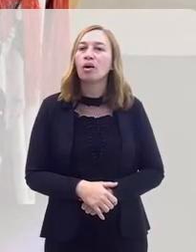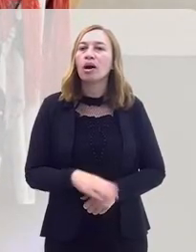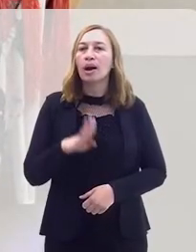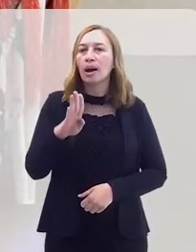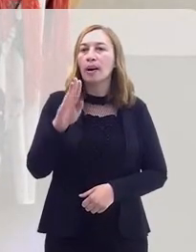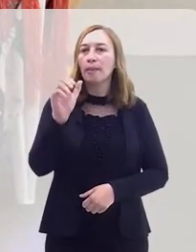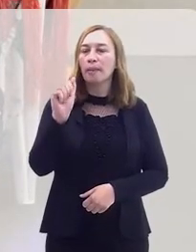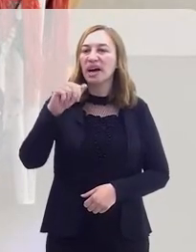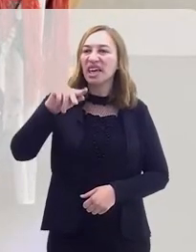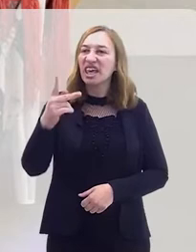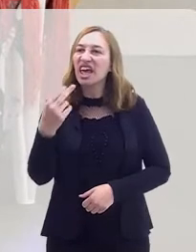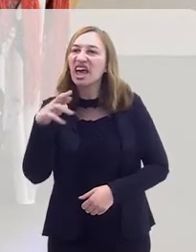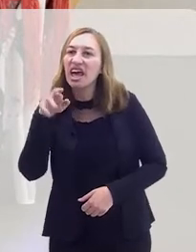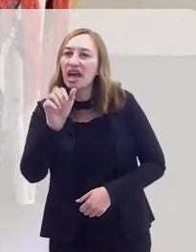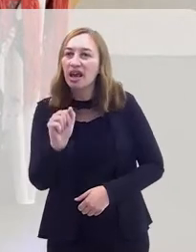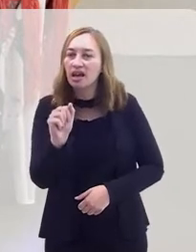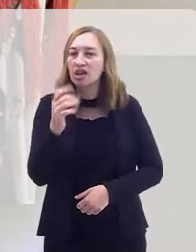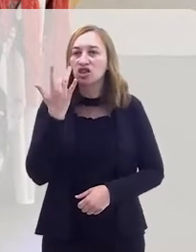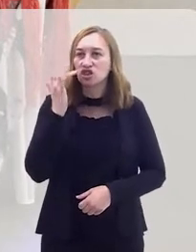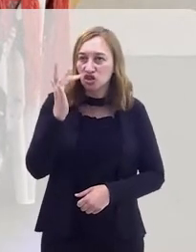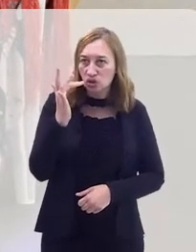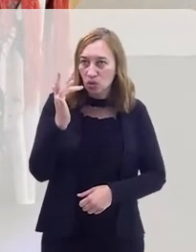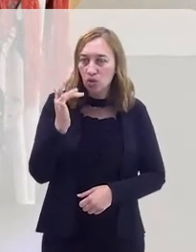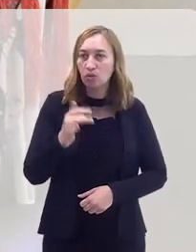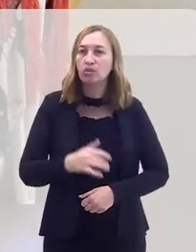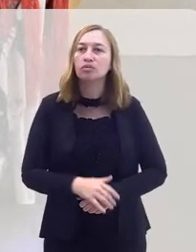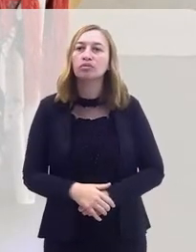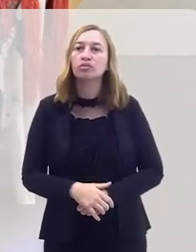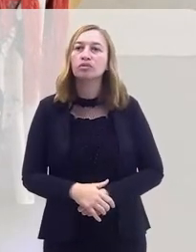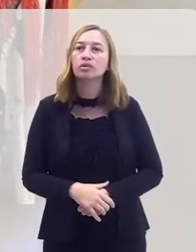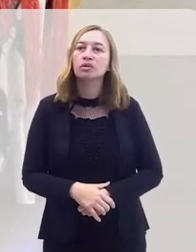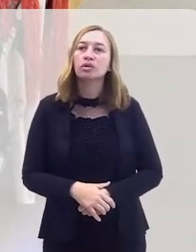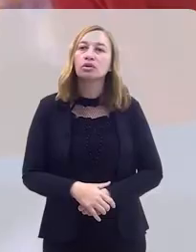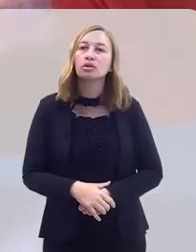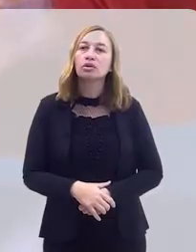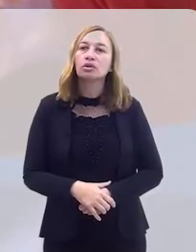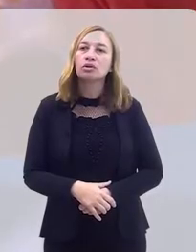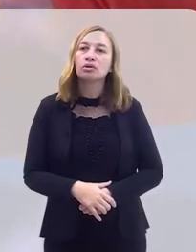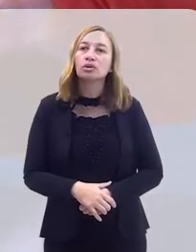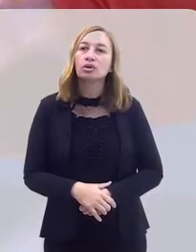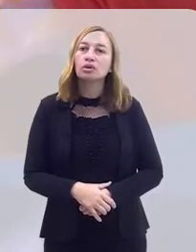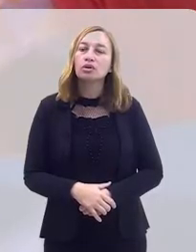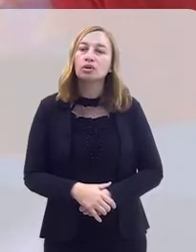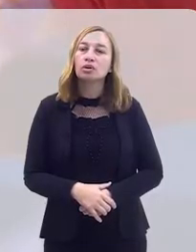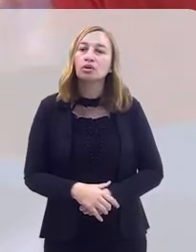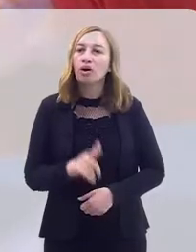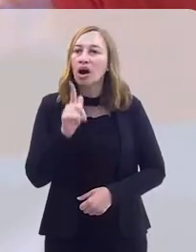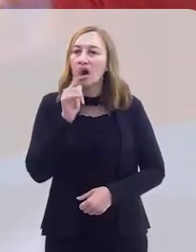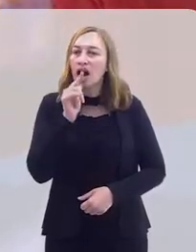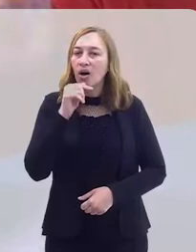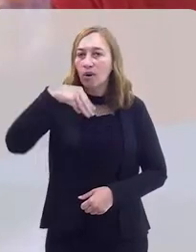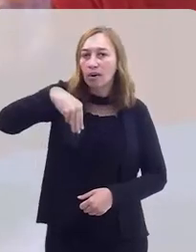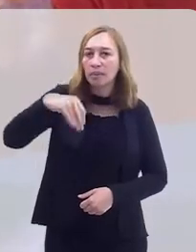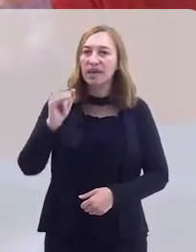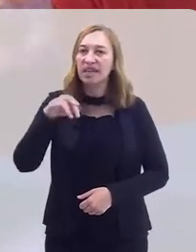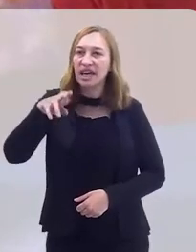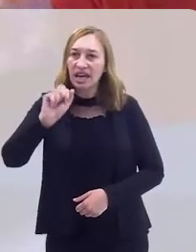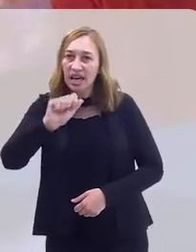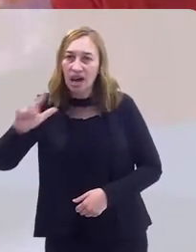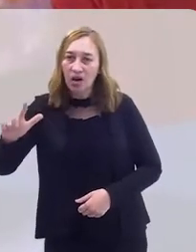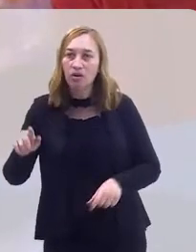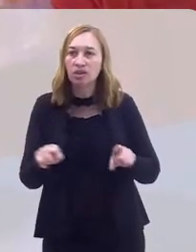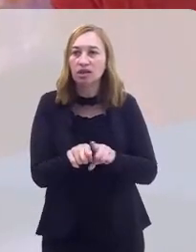uma banheira ou folheada a ouro, ou de ouro, se possível, né? Com água